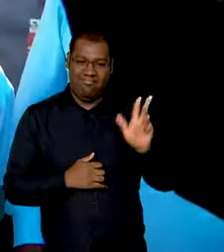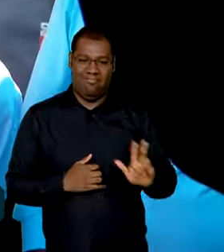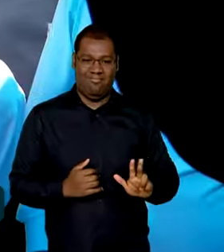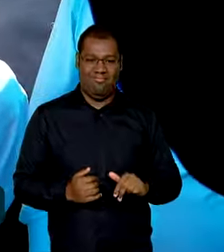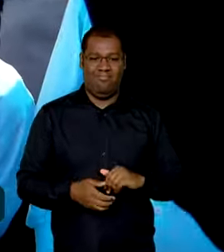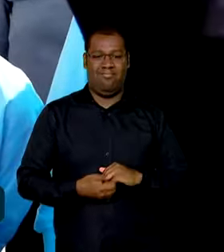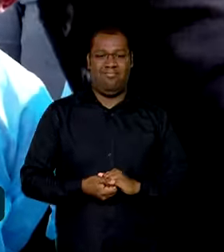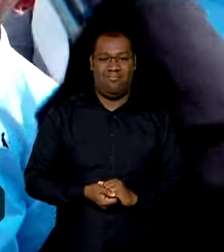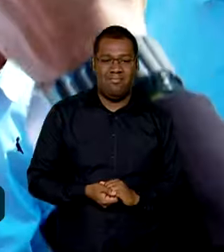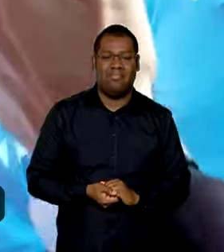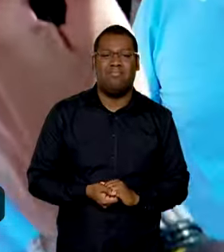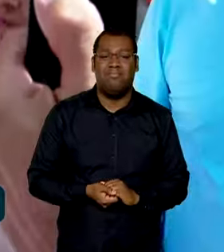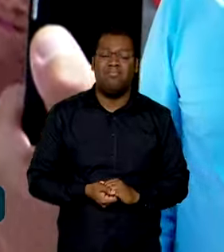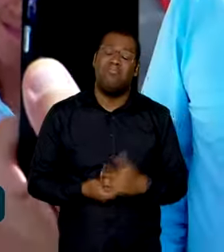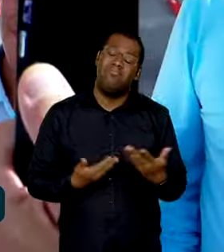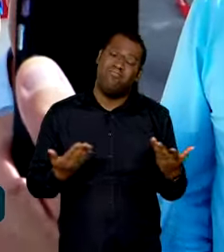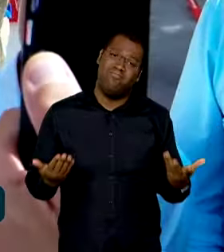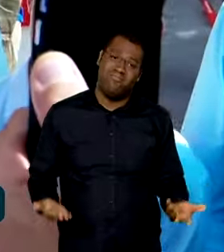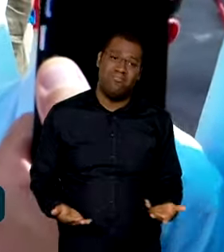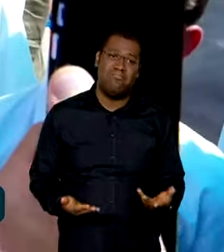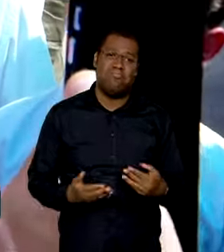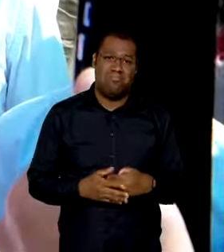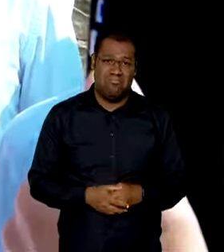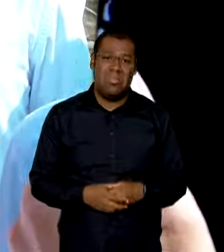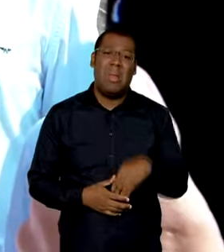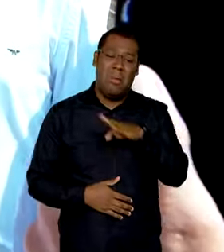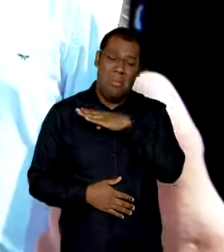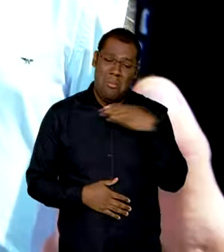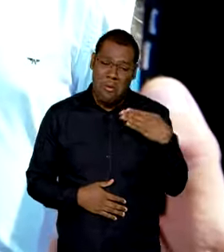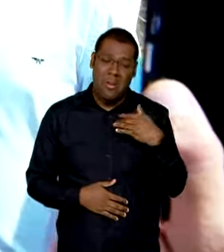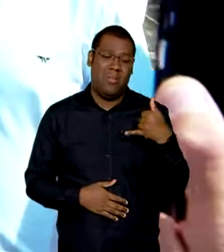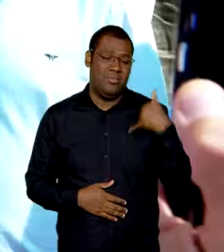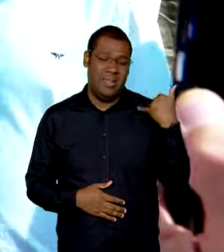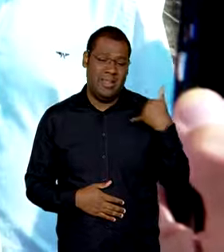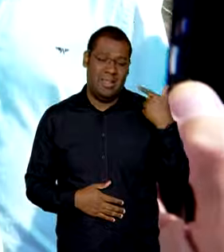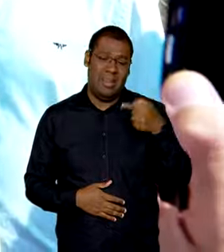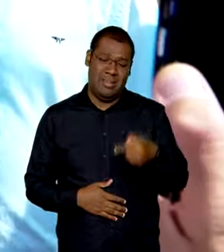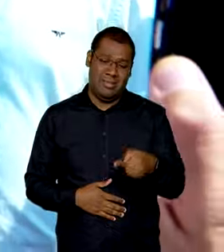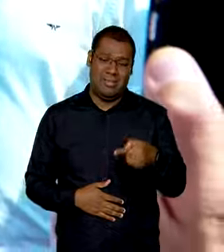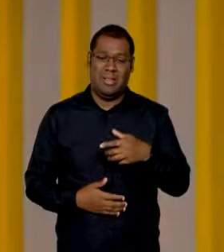Infelizmente, uma morte precoce levou o menino.